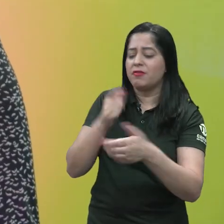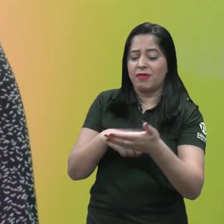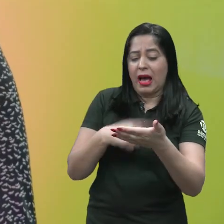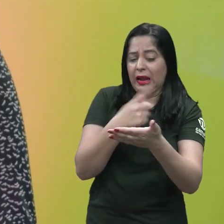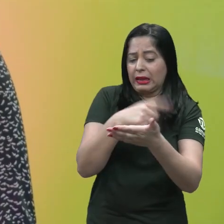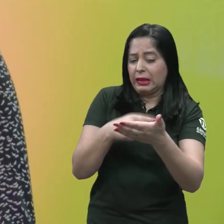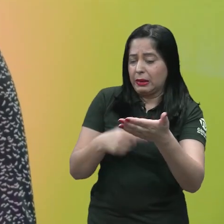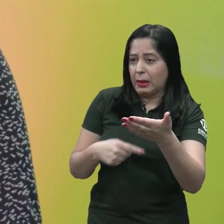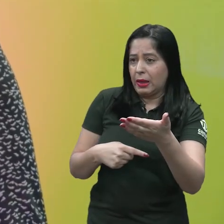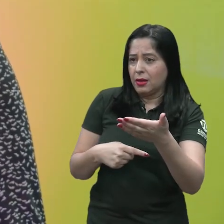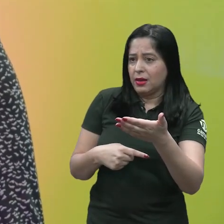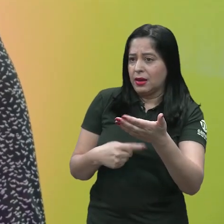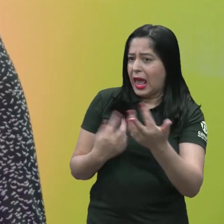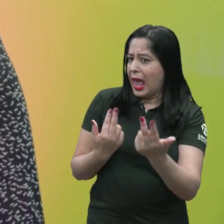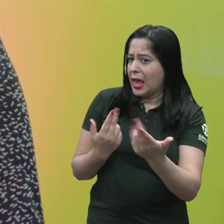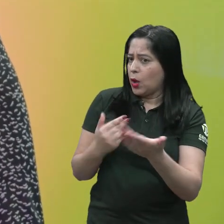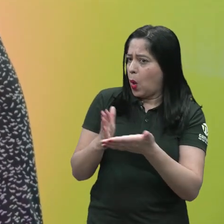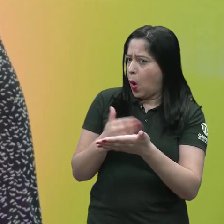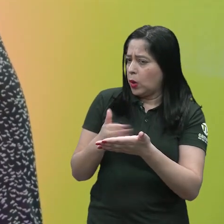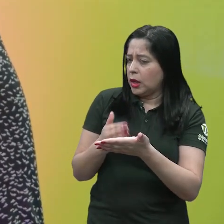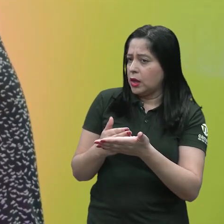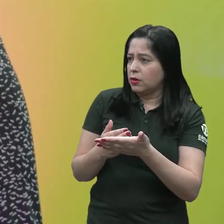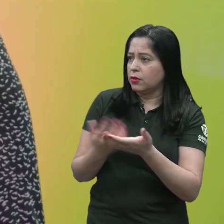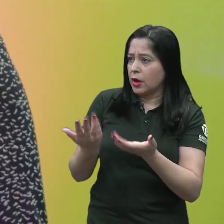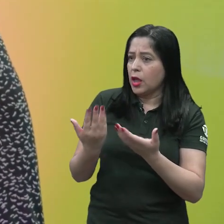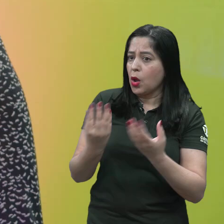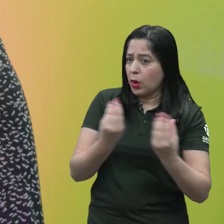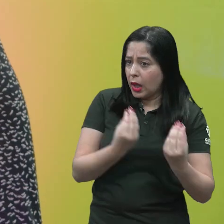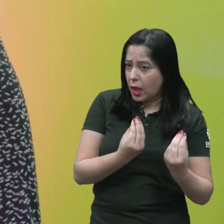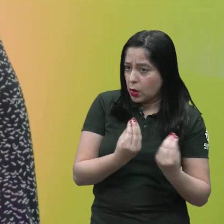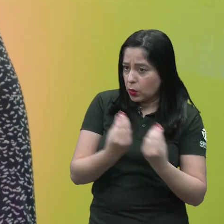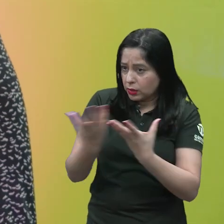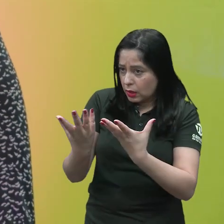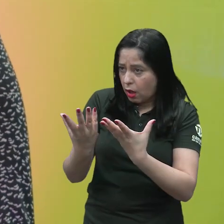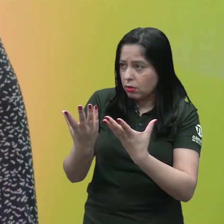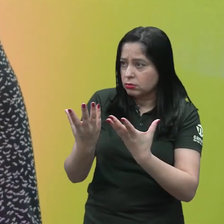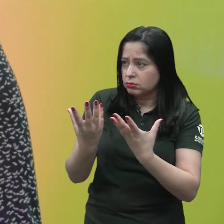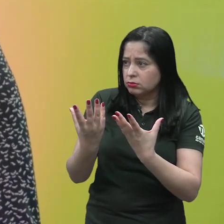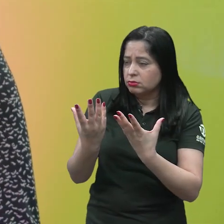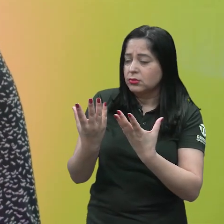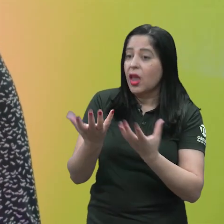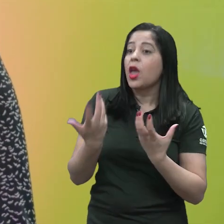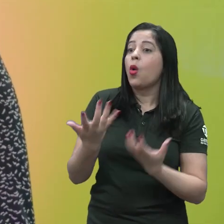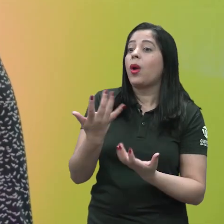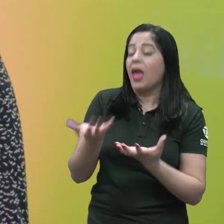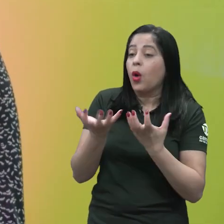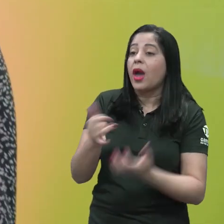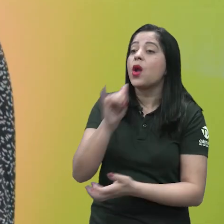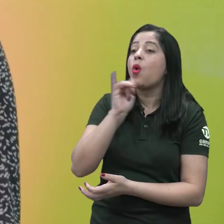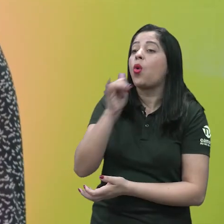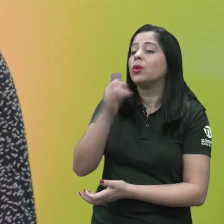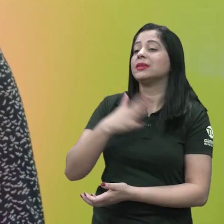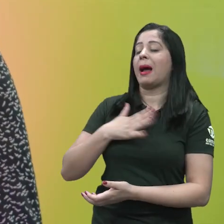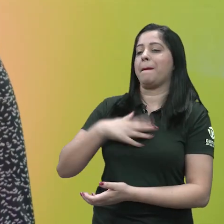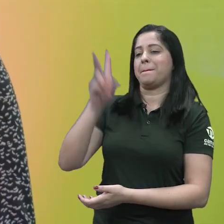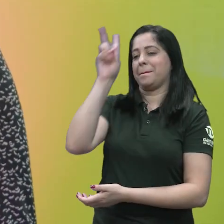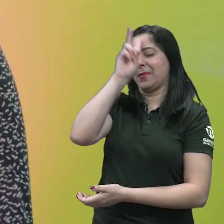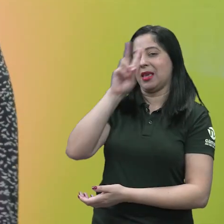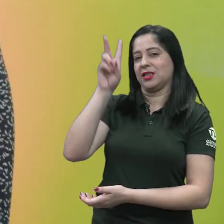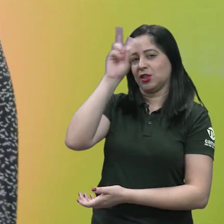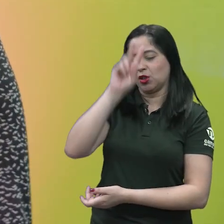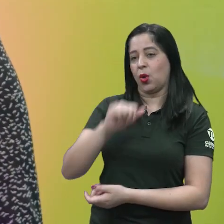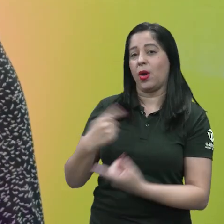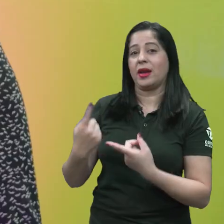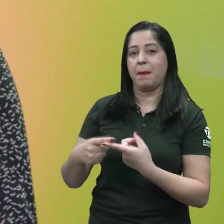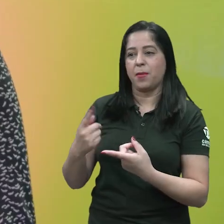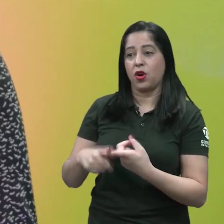aqui dá um livro. E eu gostaria de colocar a minha história em circulação, porque eu acredito que essa história